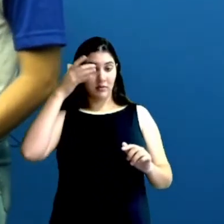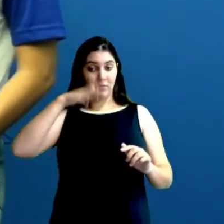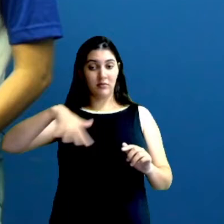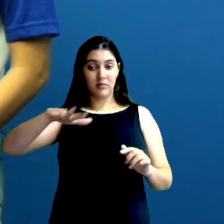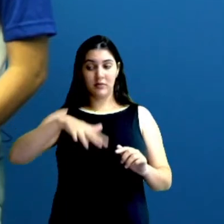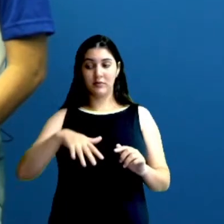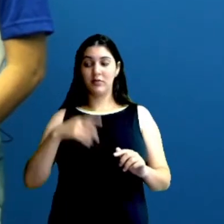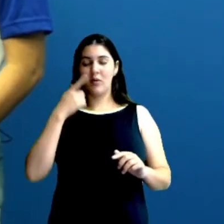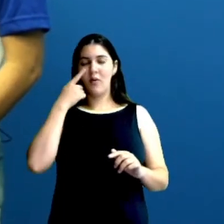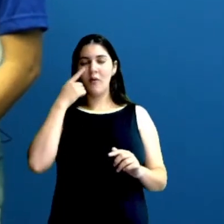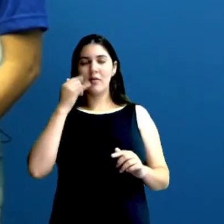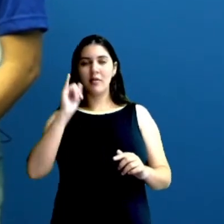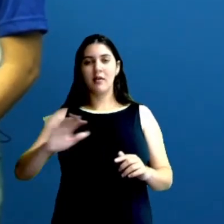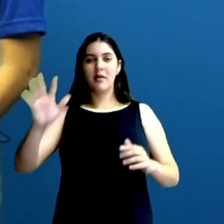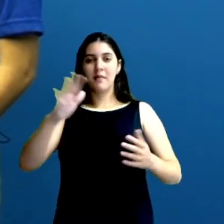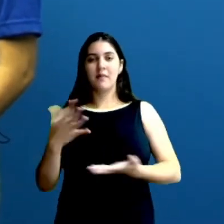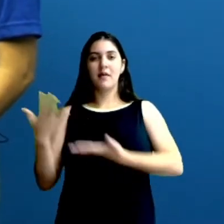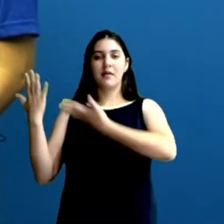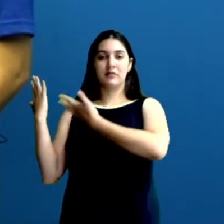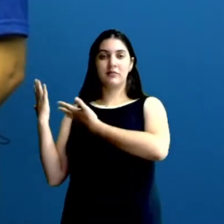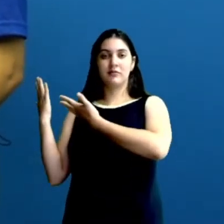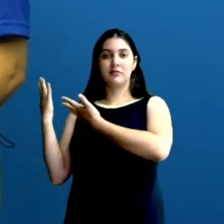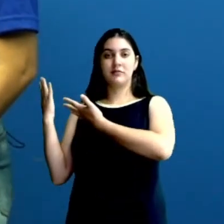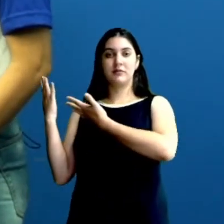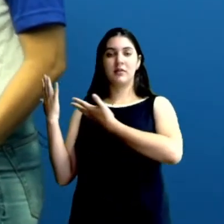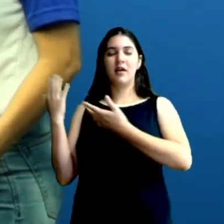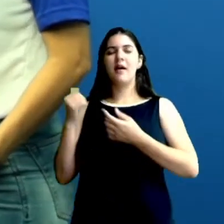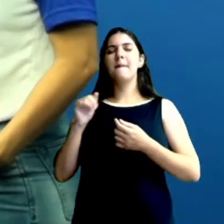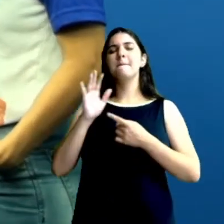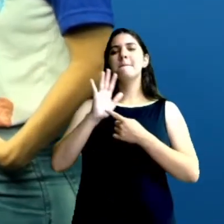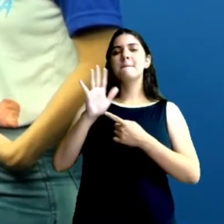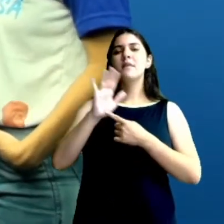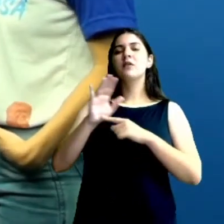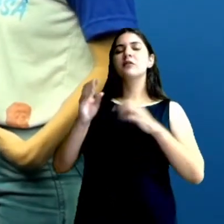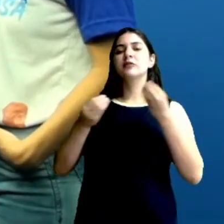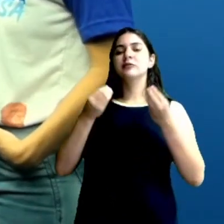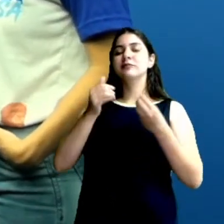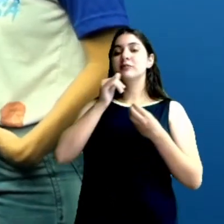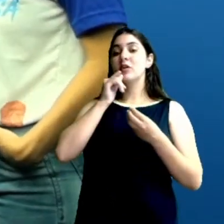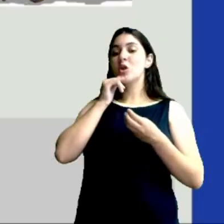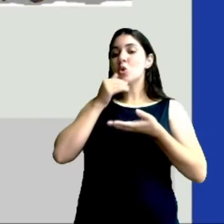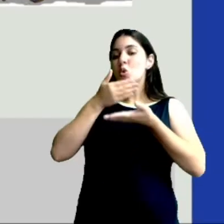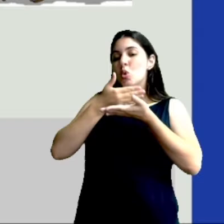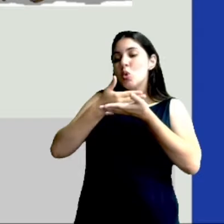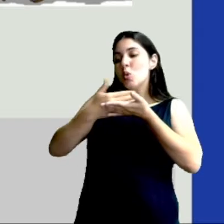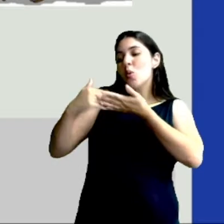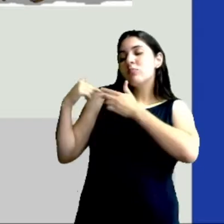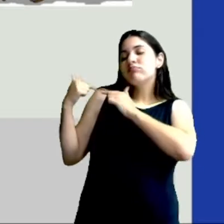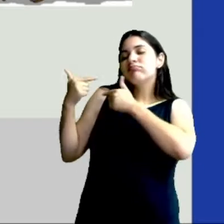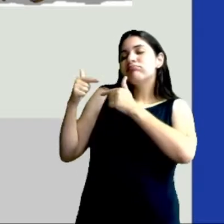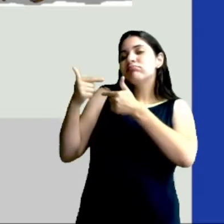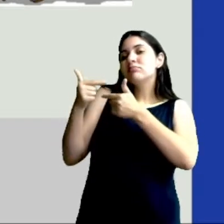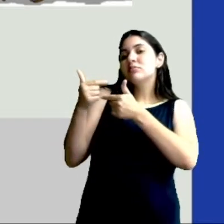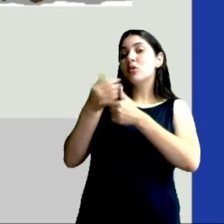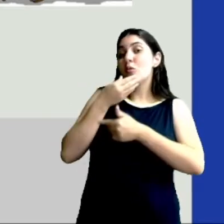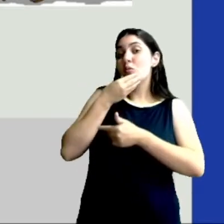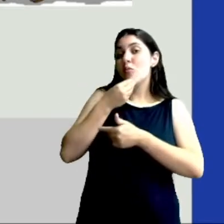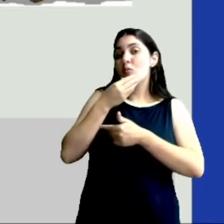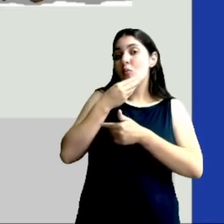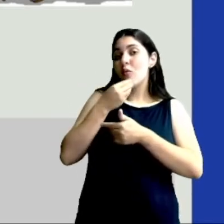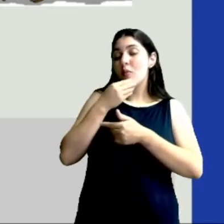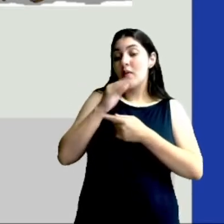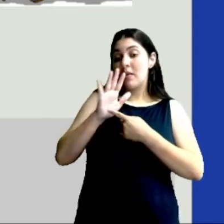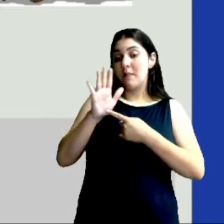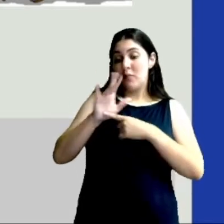Aqui, essa imagem, ela vai ser bem ilustrativa. Lá, desde o início, que o homem, ele trata